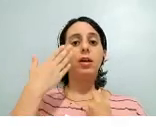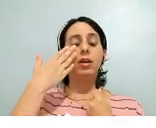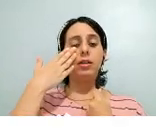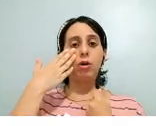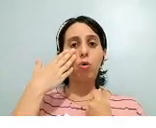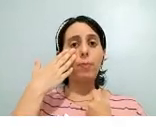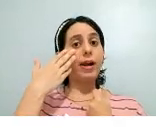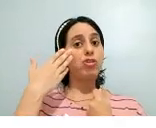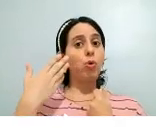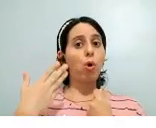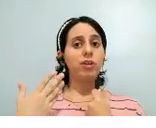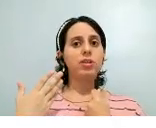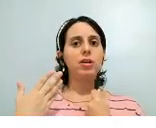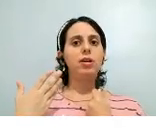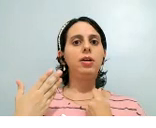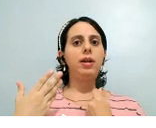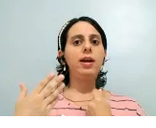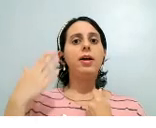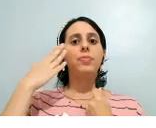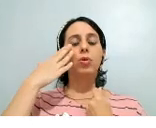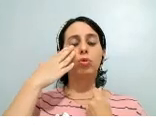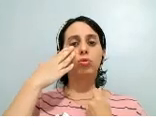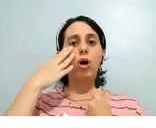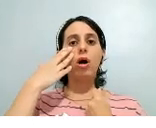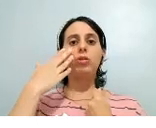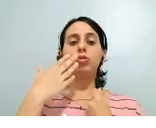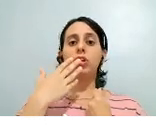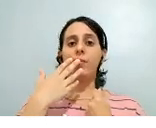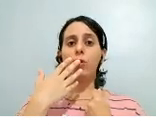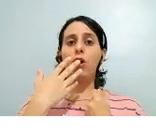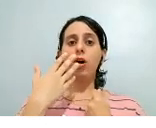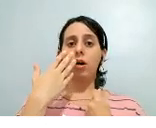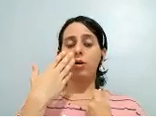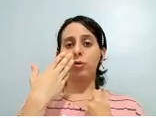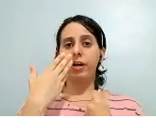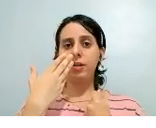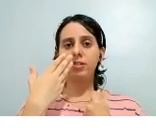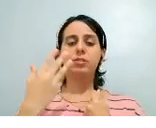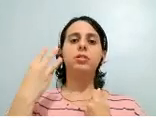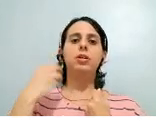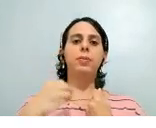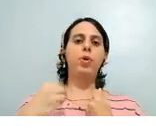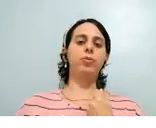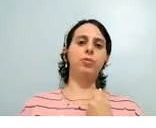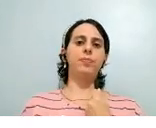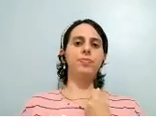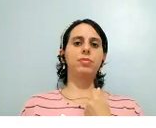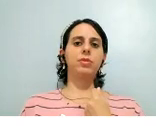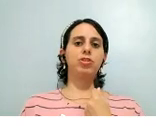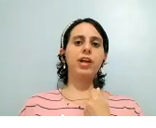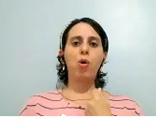contaminada, em alguma parte mucosa, né? Os olhos, a boca, o nariz,